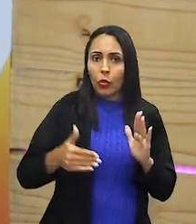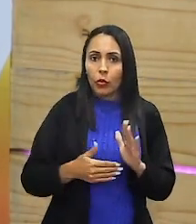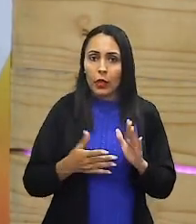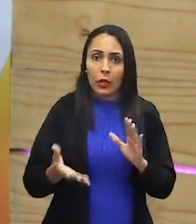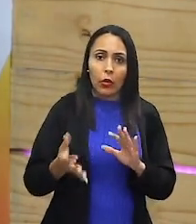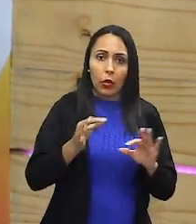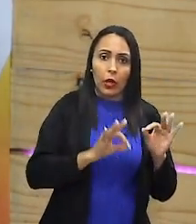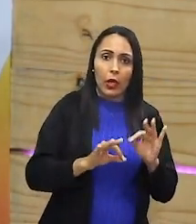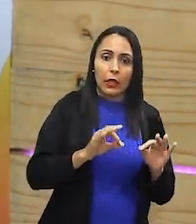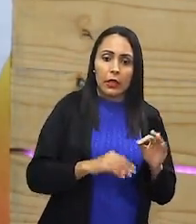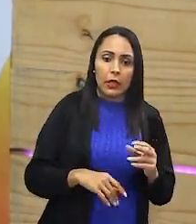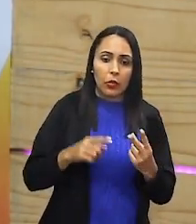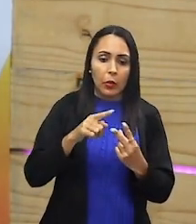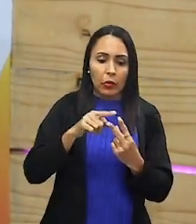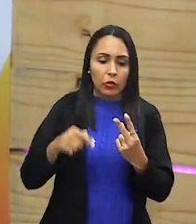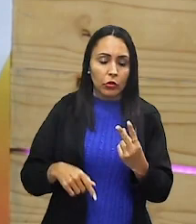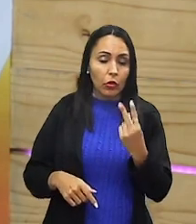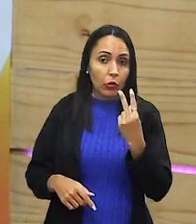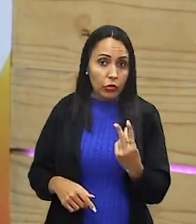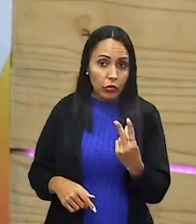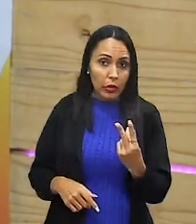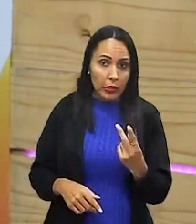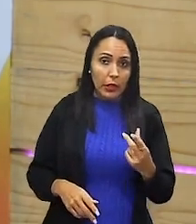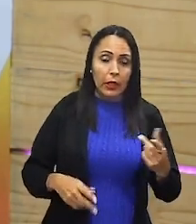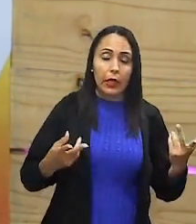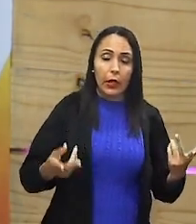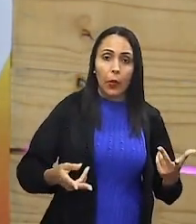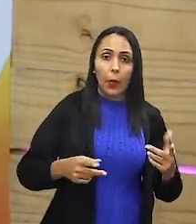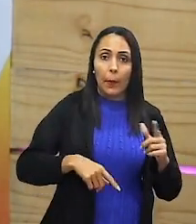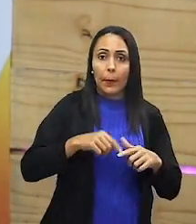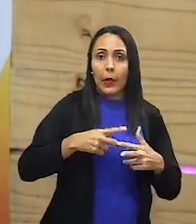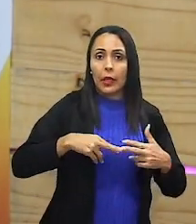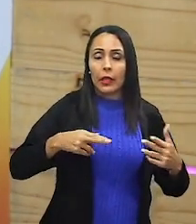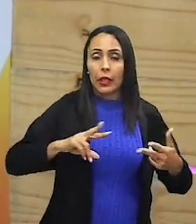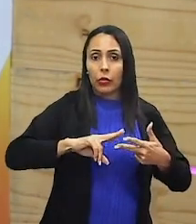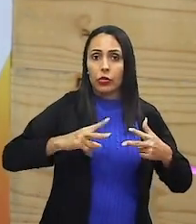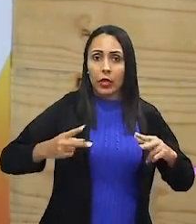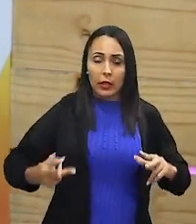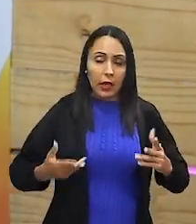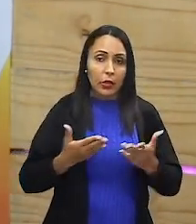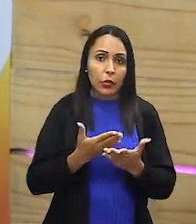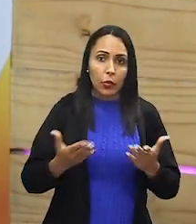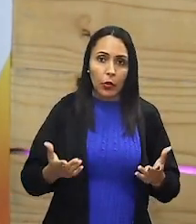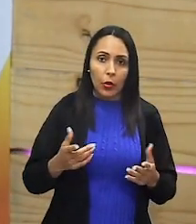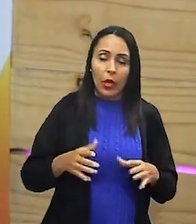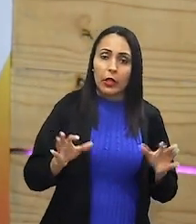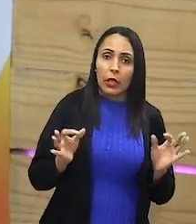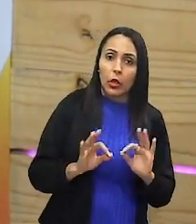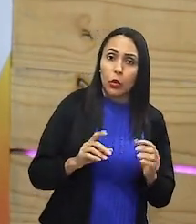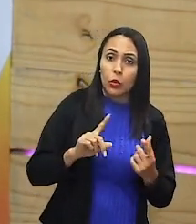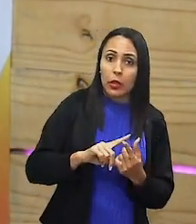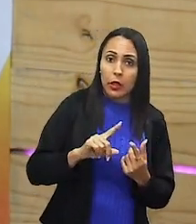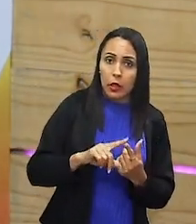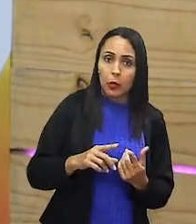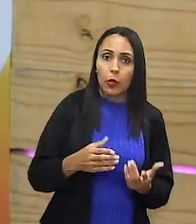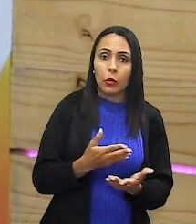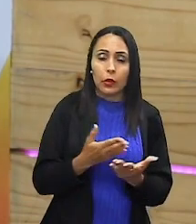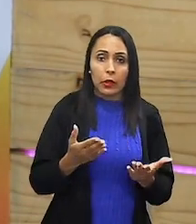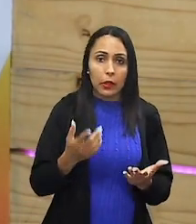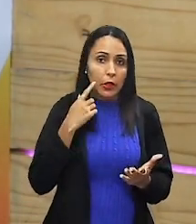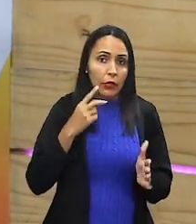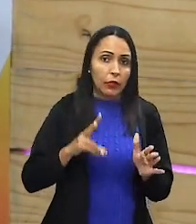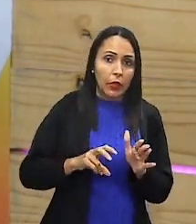formado por um capsídeo e um material genético. Todo. Isso não pode faltar em nenhum tipo de vírus. Vai ter que ter o